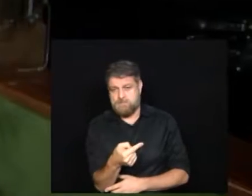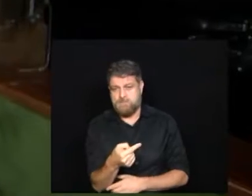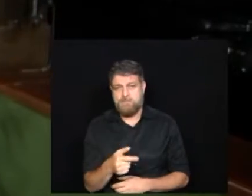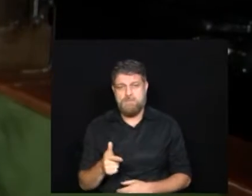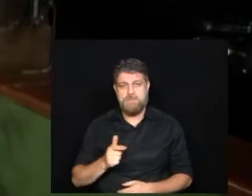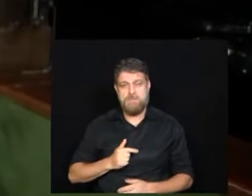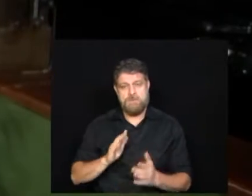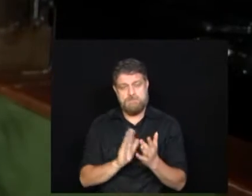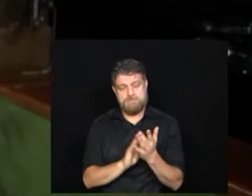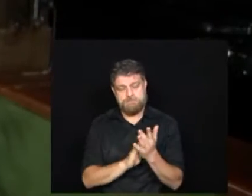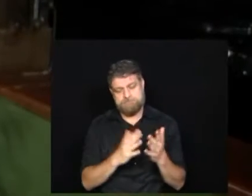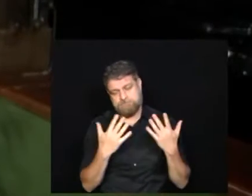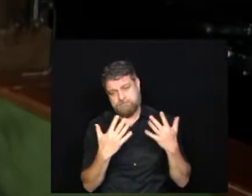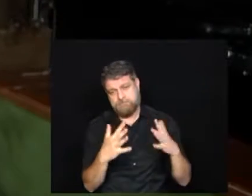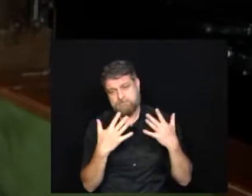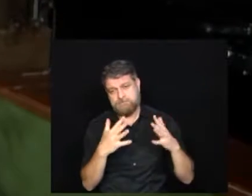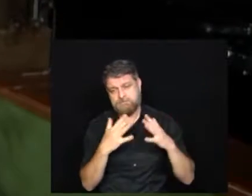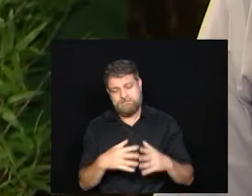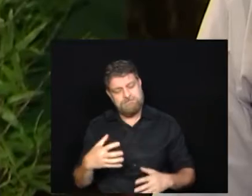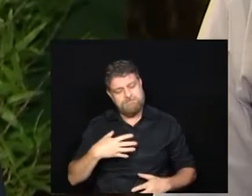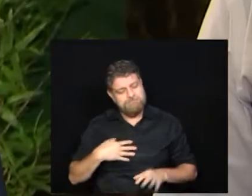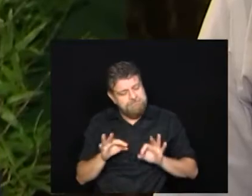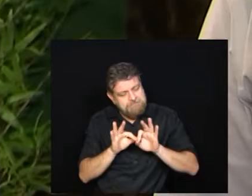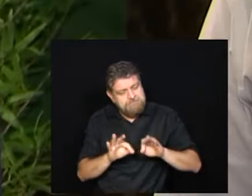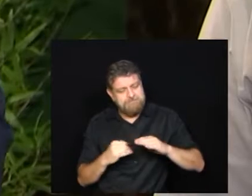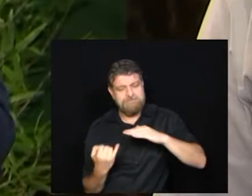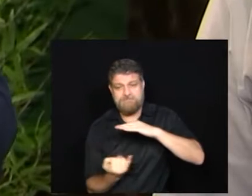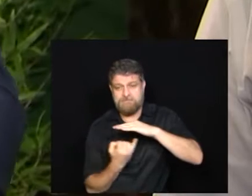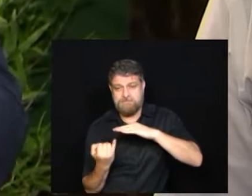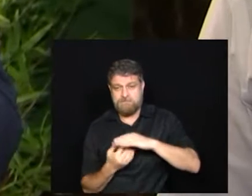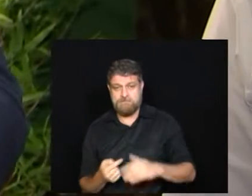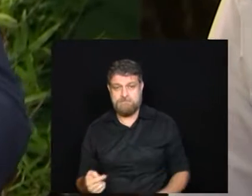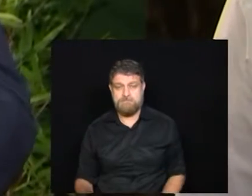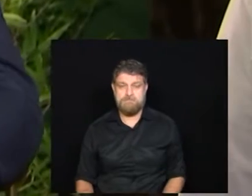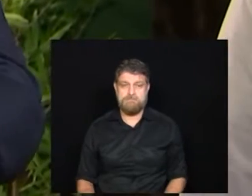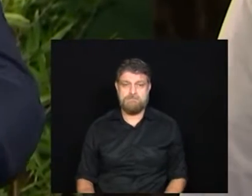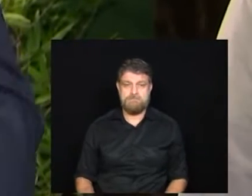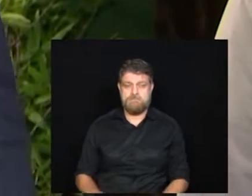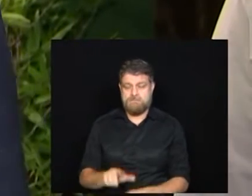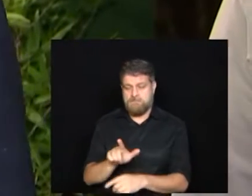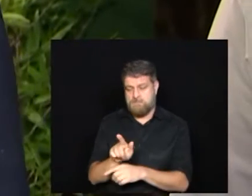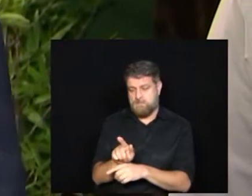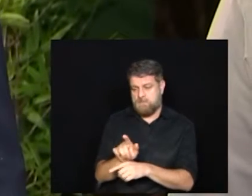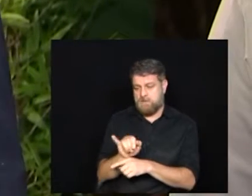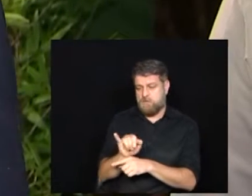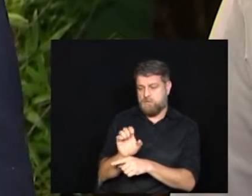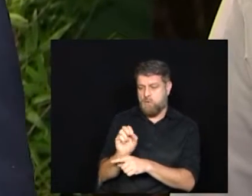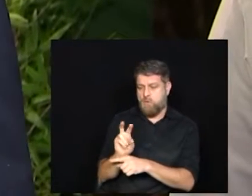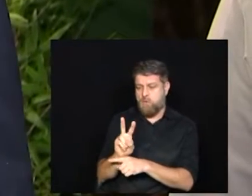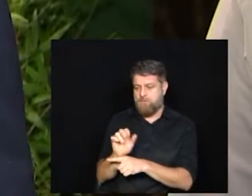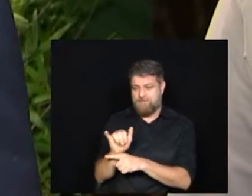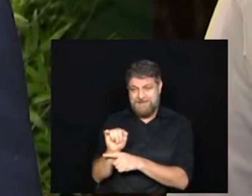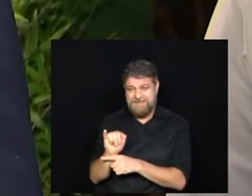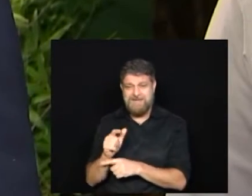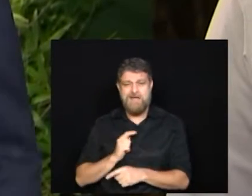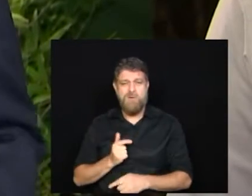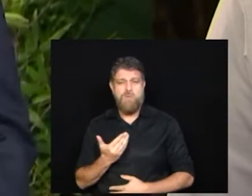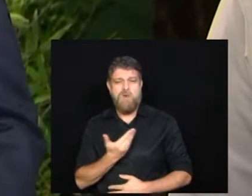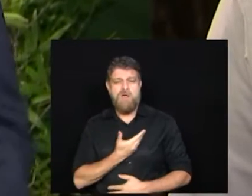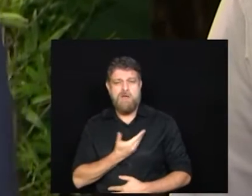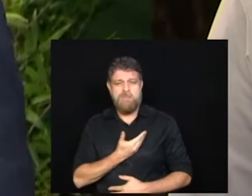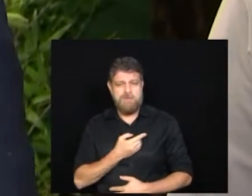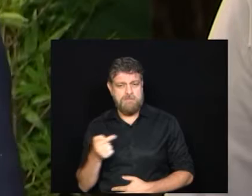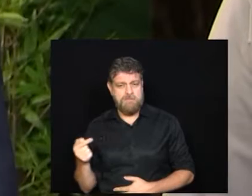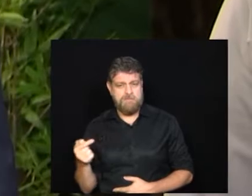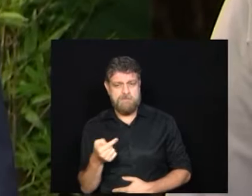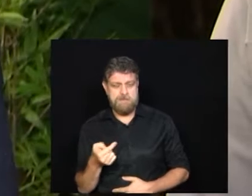A homenagem aconteceu de maneira informal. Giovanni é mais do que um amigo, né? É uma pessoa que